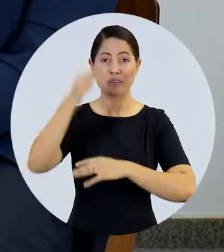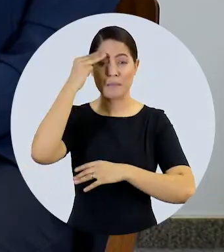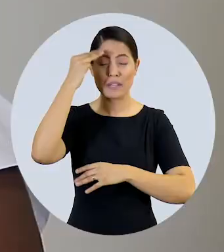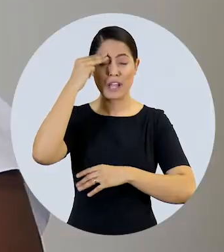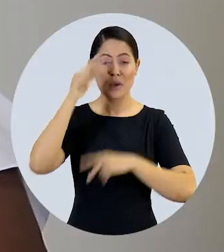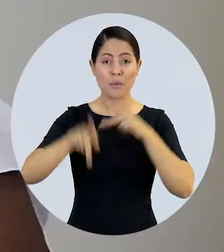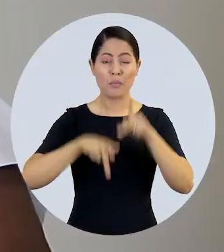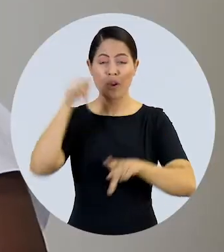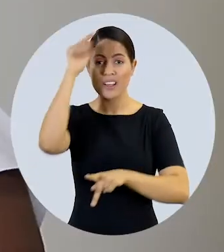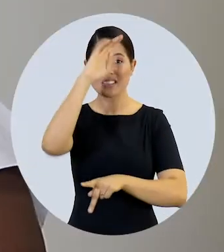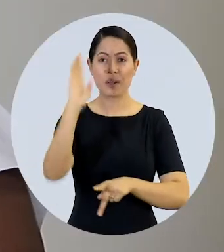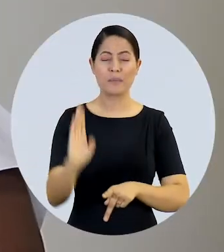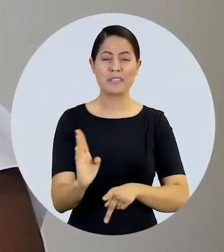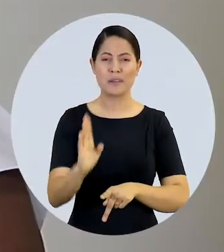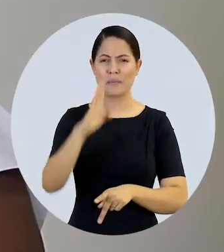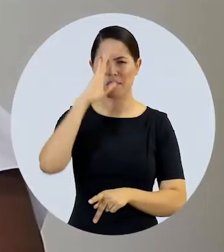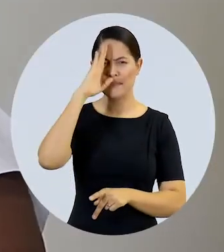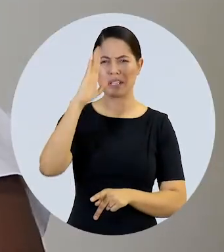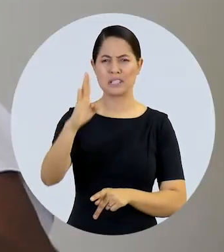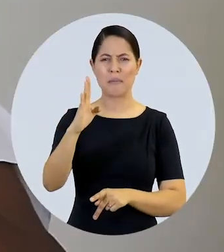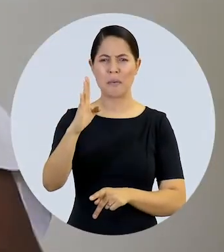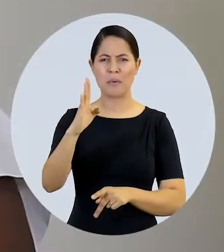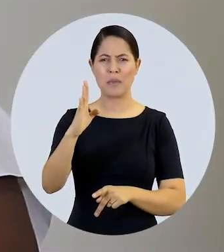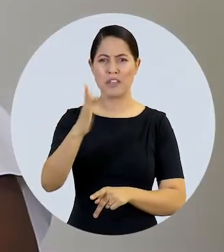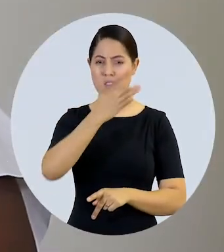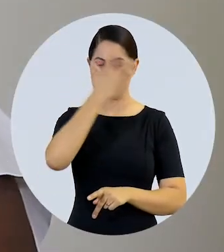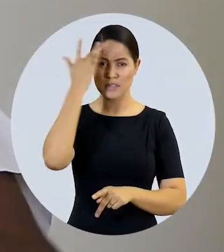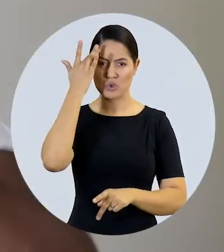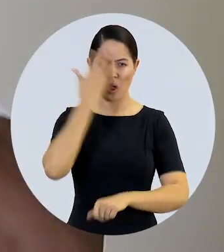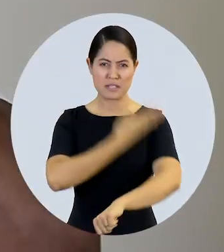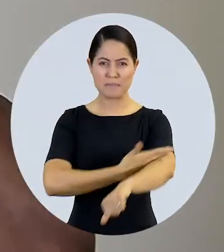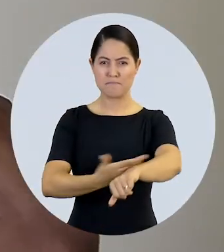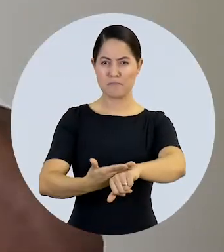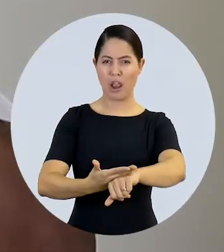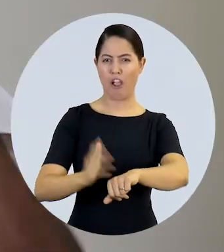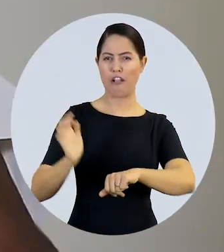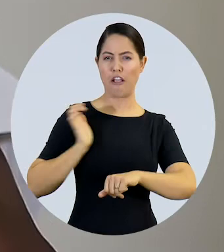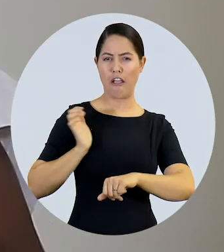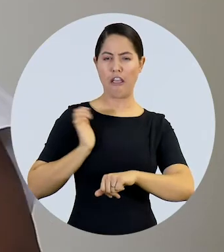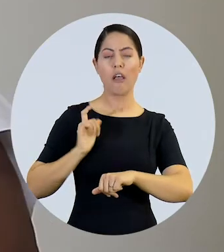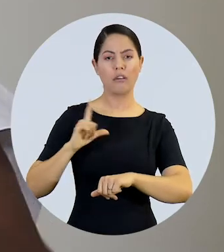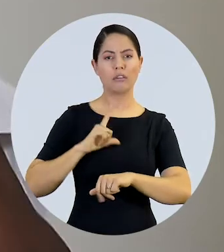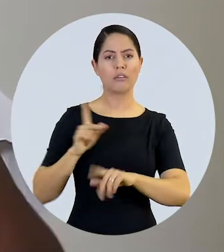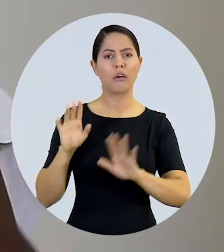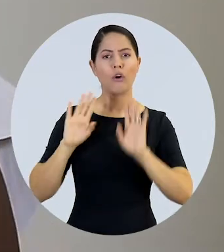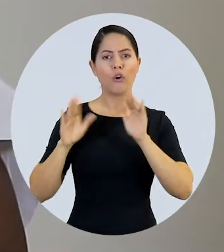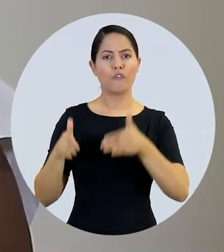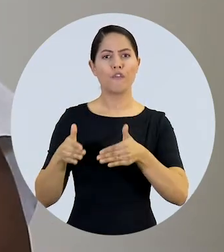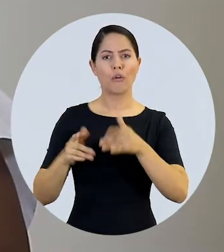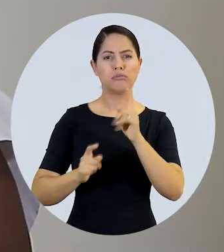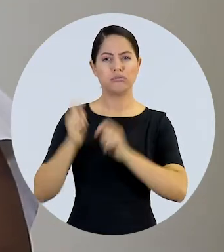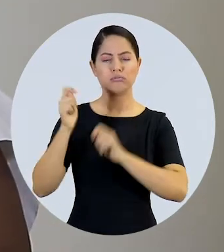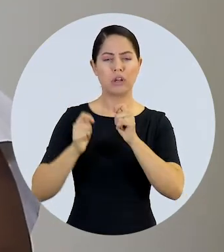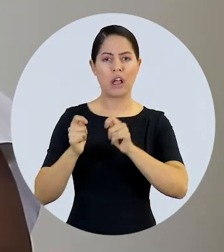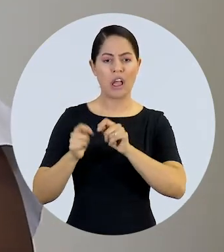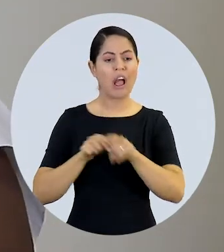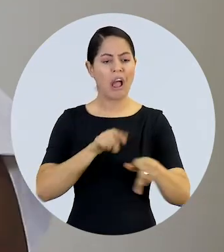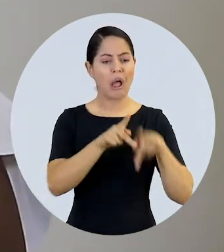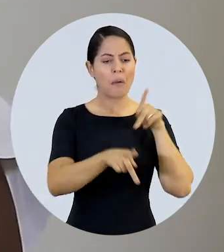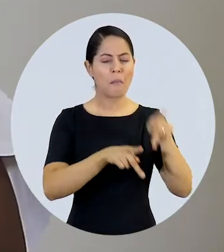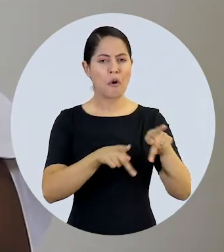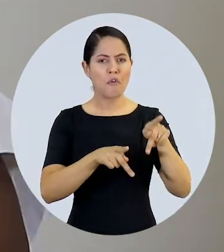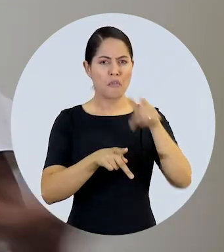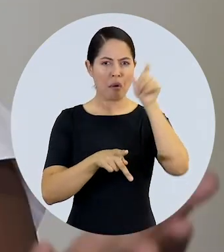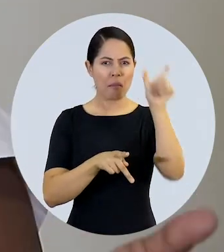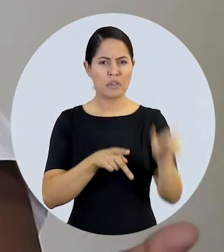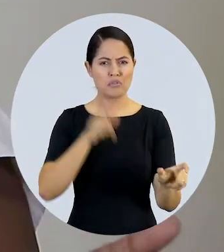impregnada na mentalidade do povo brasileiro, principalmente na mentalidade da elite branca brasileira que detém os meios de produção, de